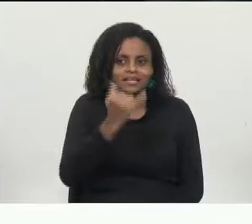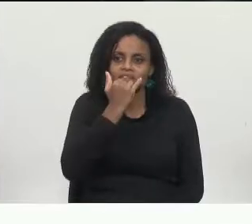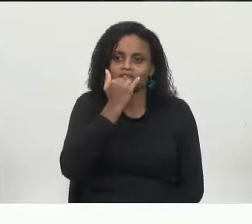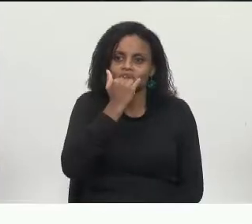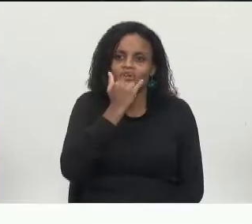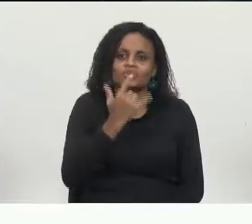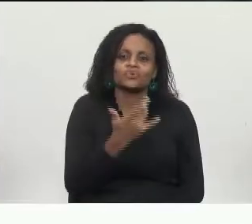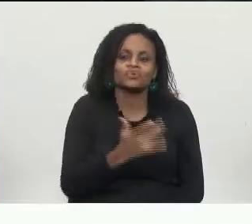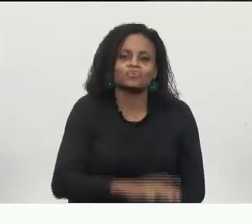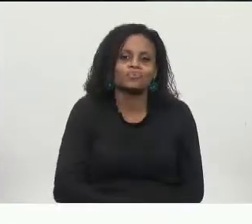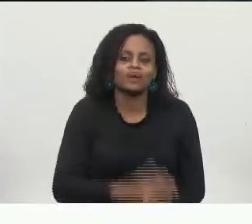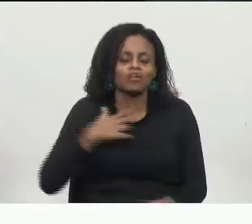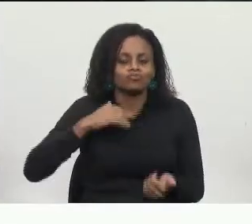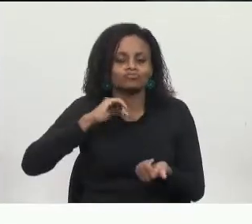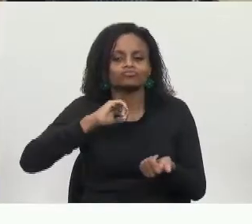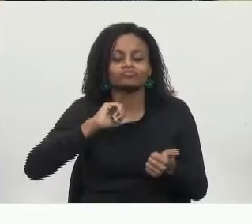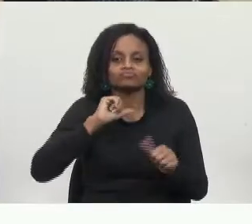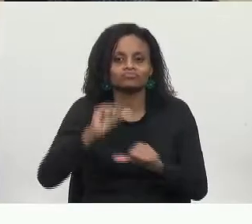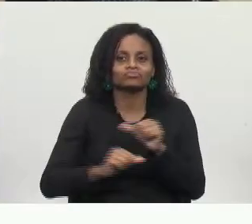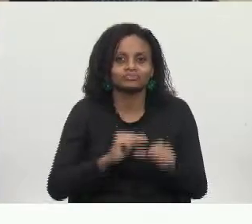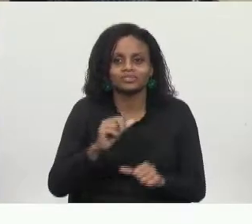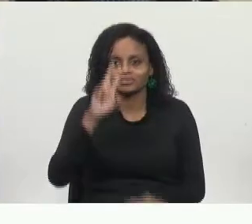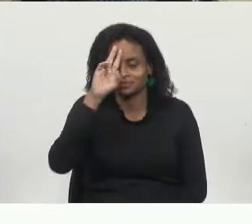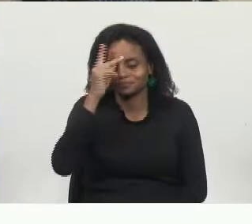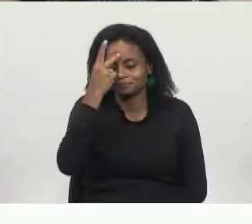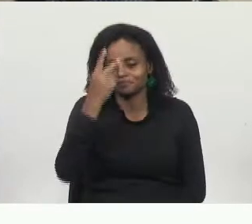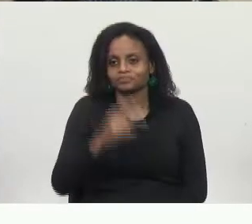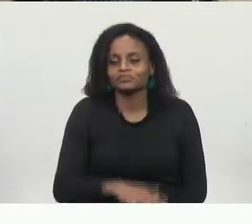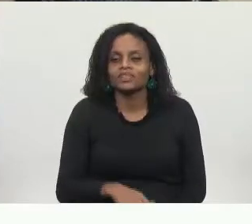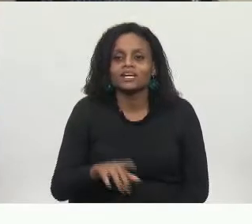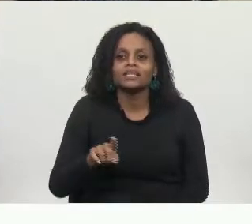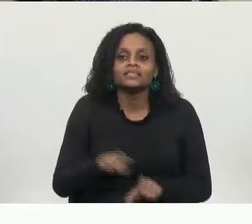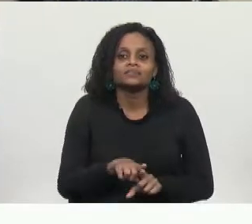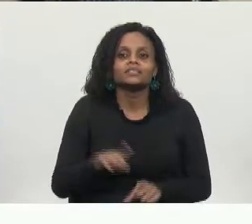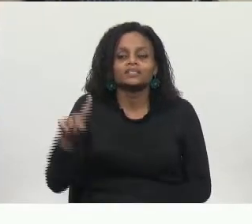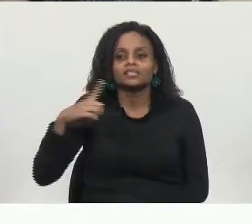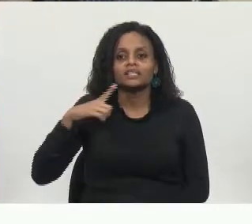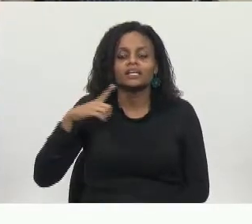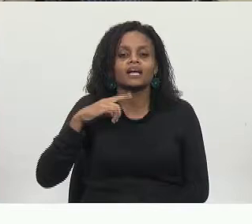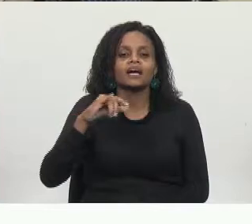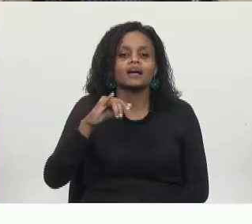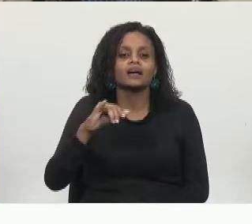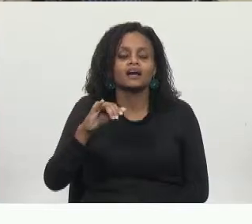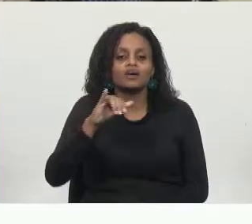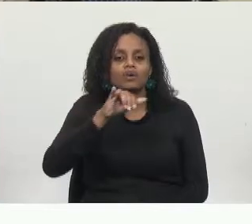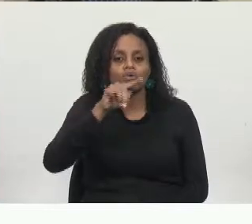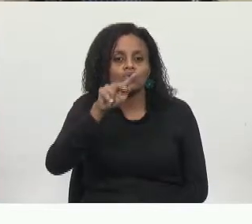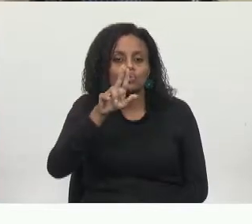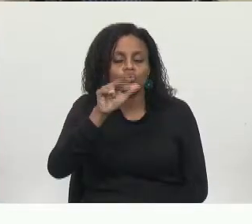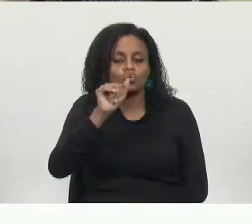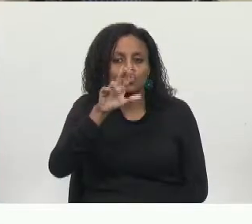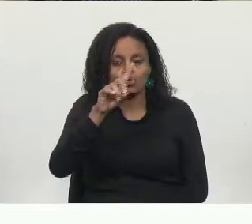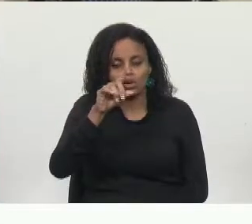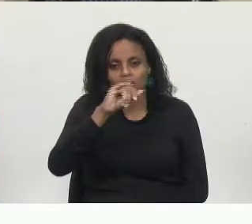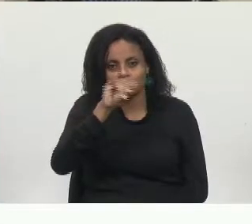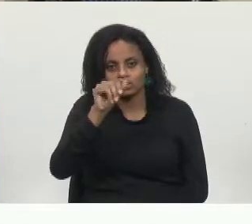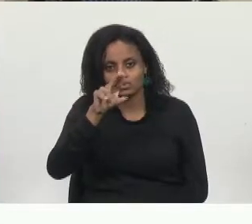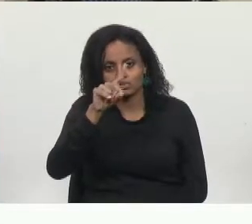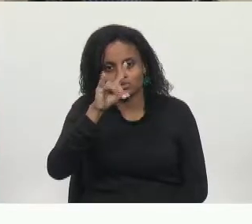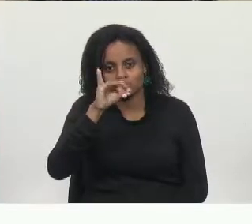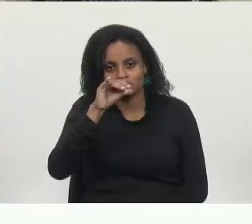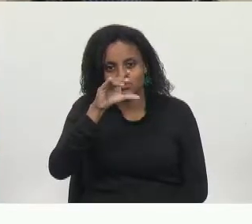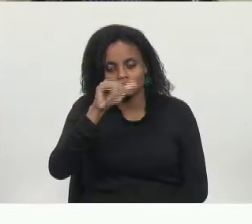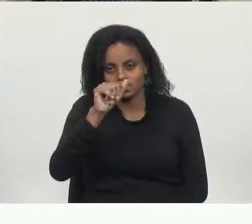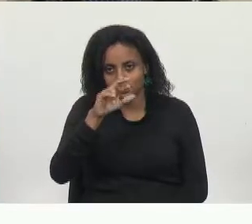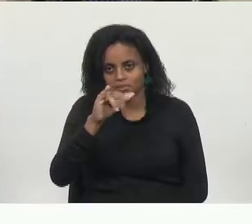né? Mas lá tinha a guarda judiciária, que também era armada. Então fala, claro, Márcio. Se me permite